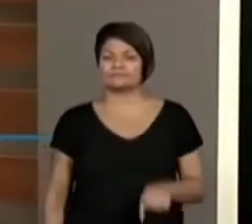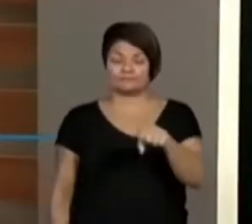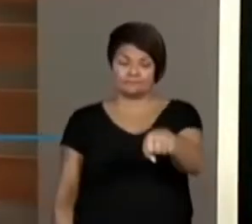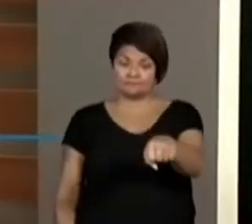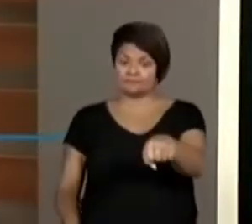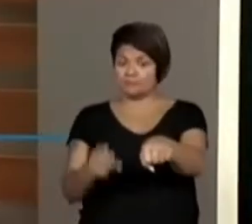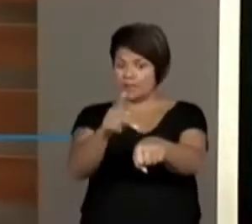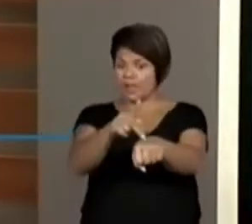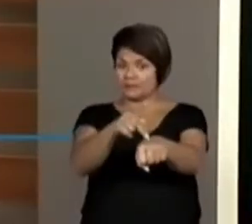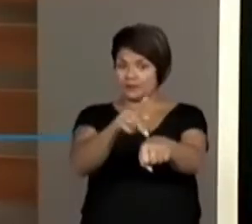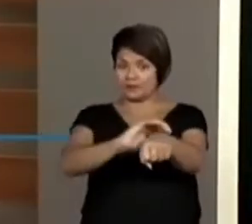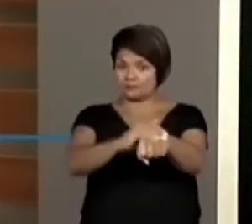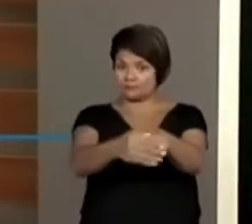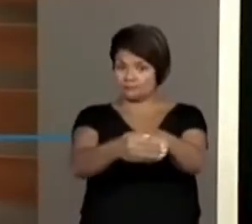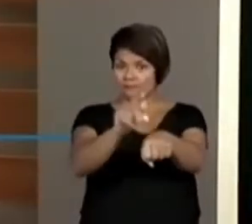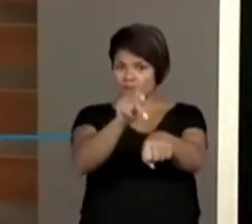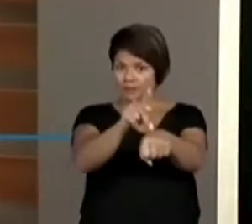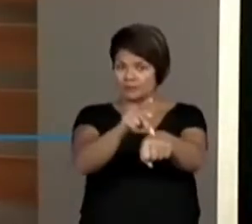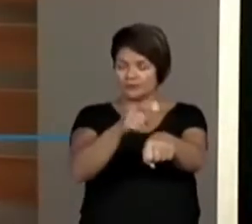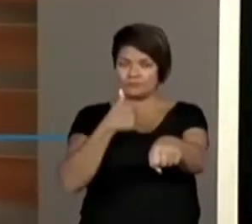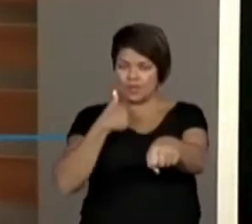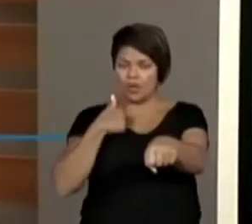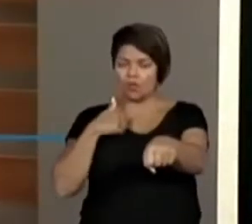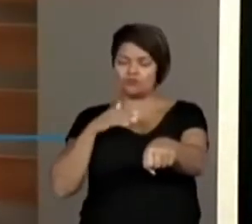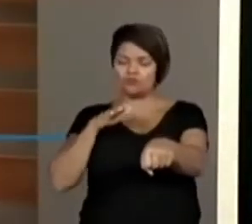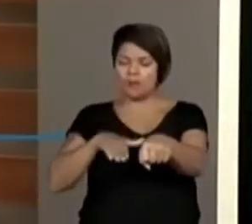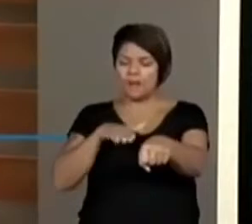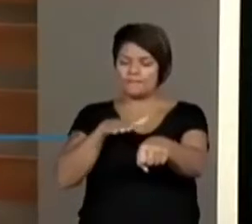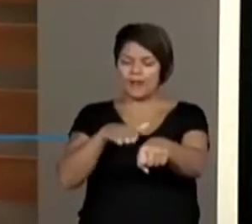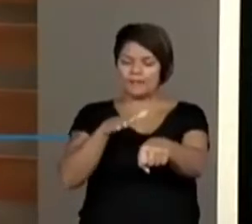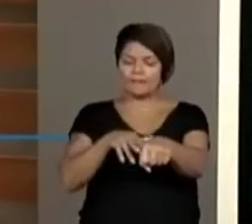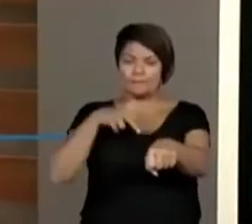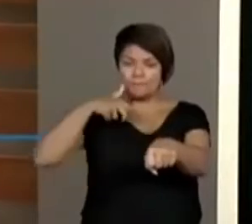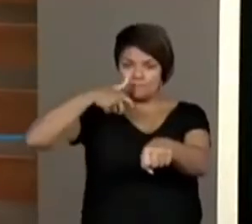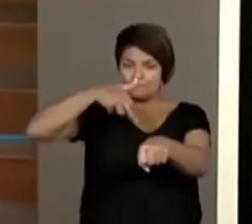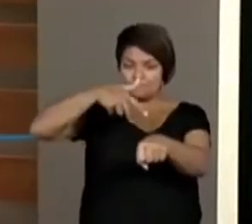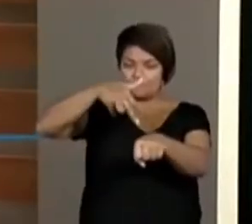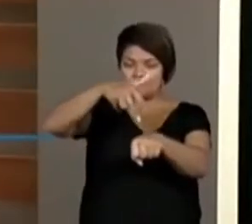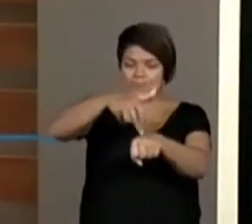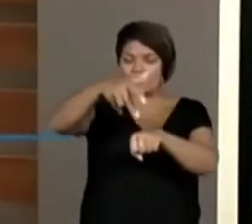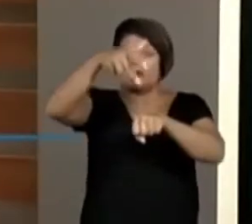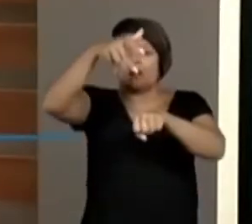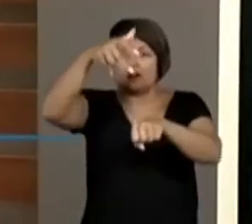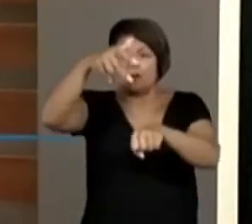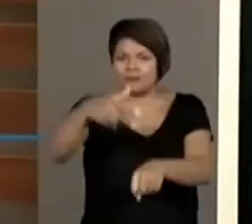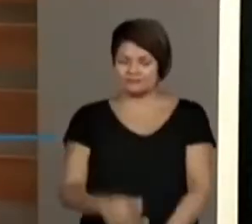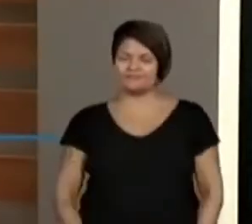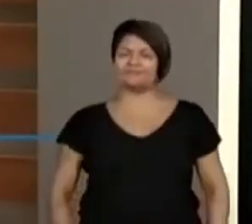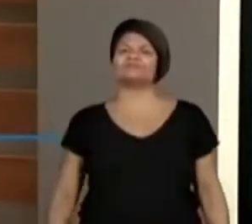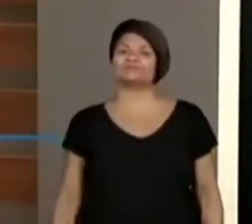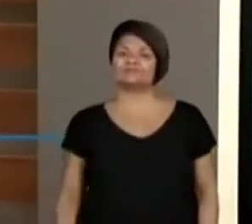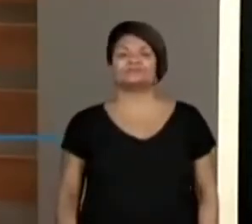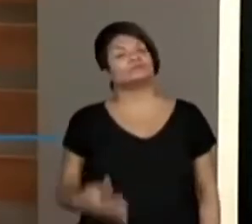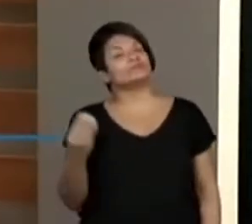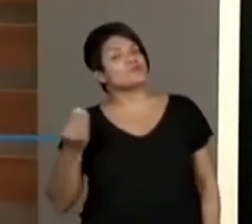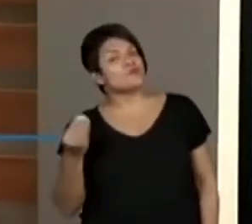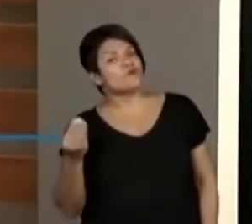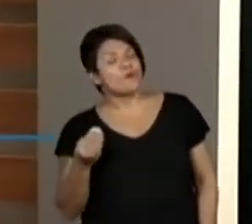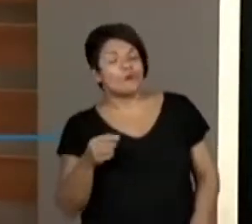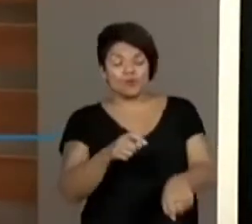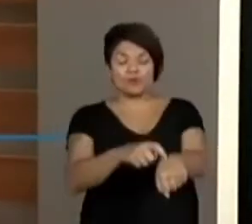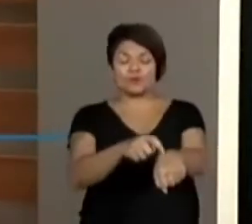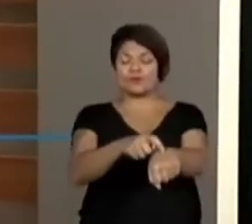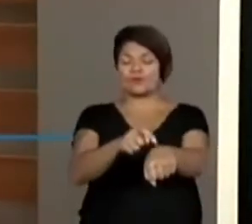uma estratégia. Para depois eu ir lá, ver como é que começa o pisei. Ou se eu conheço pedrinha, como é que se